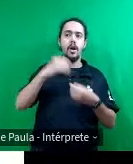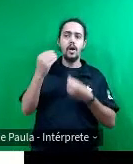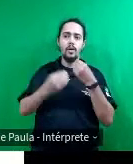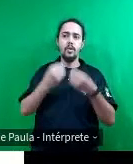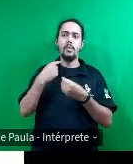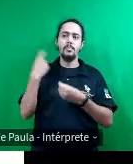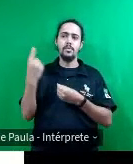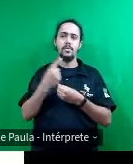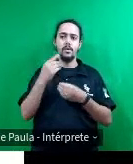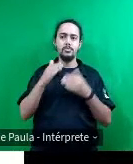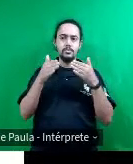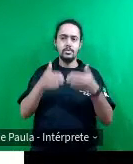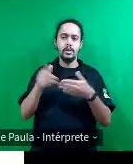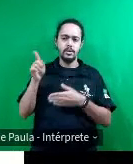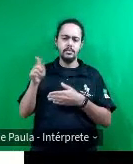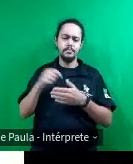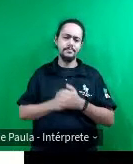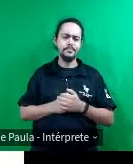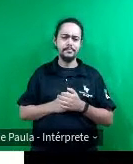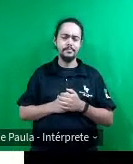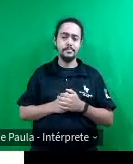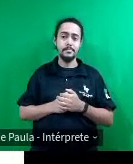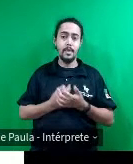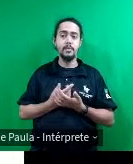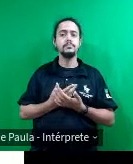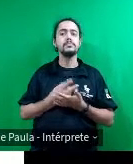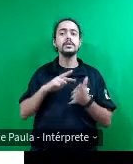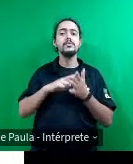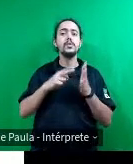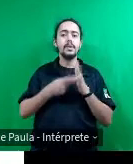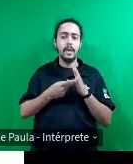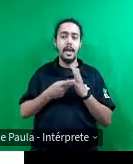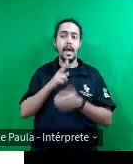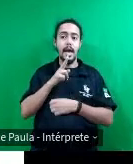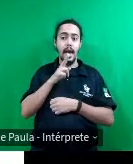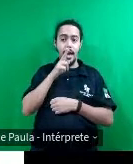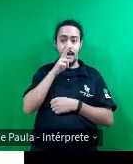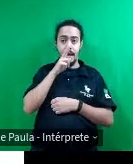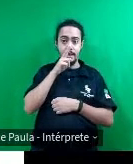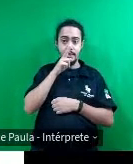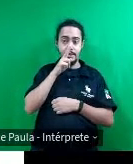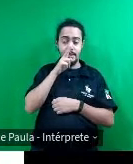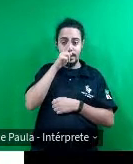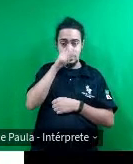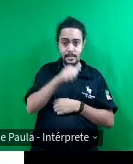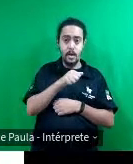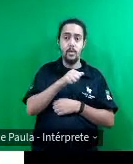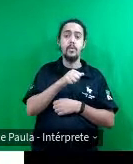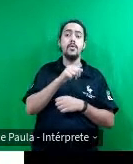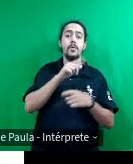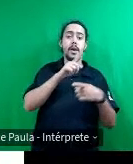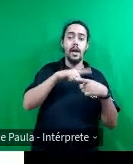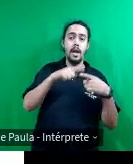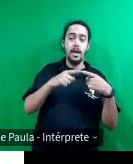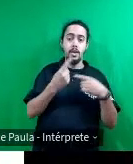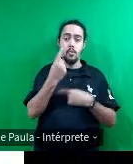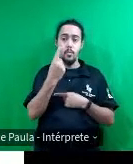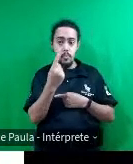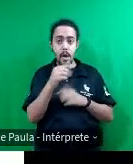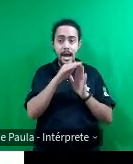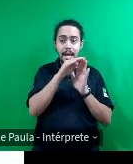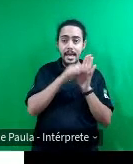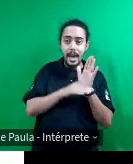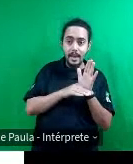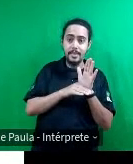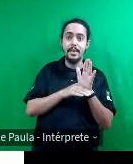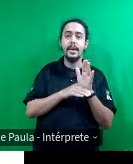nessa equação. O que é isso? A tensão em cima do VR1 e a queda de tensão em cima do resistor 1 vai ser